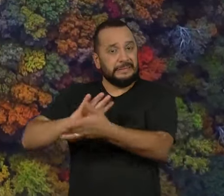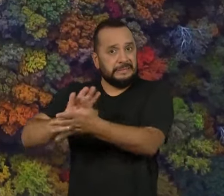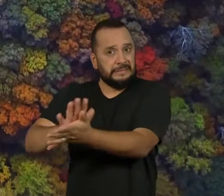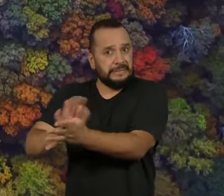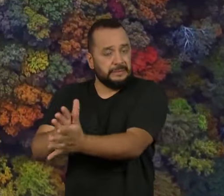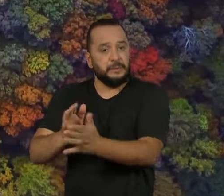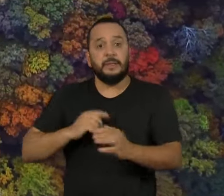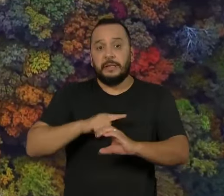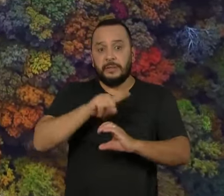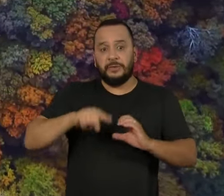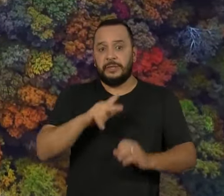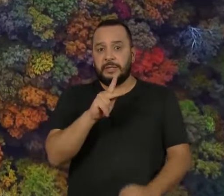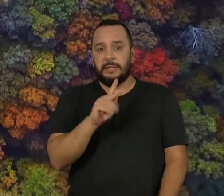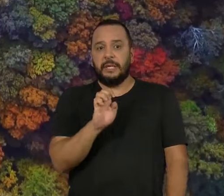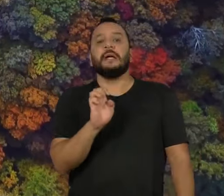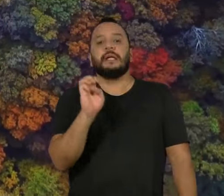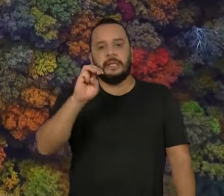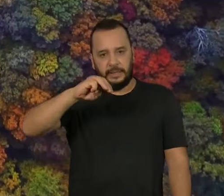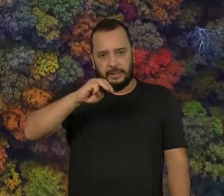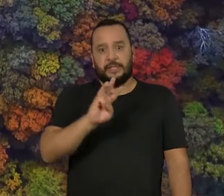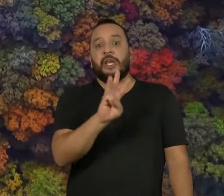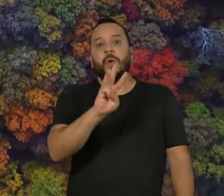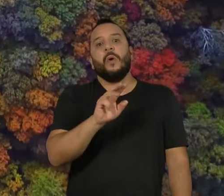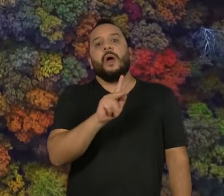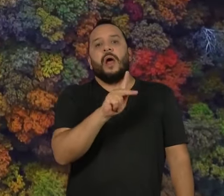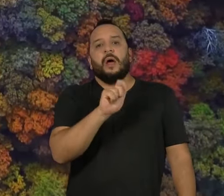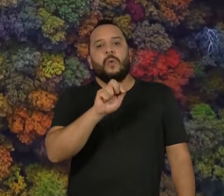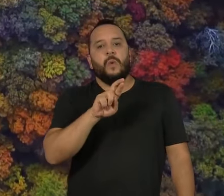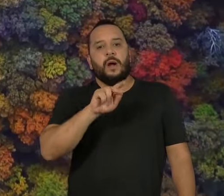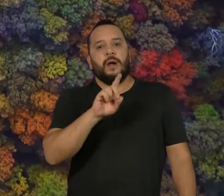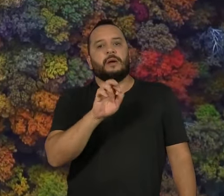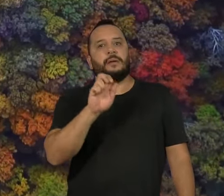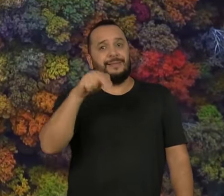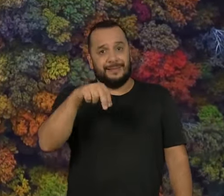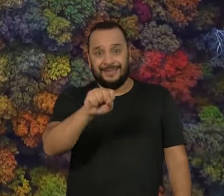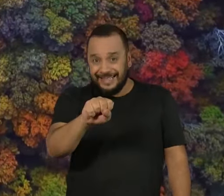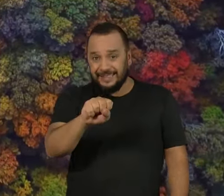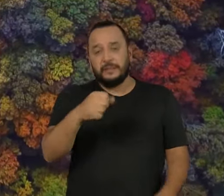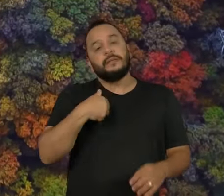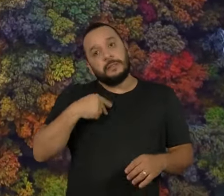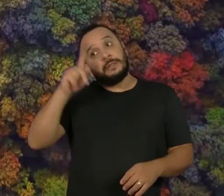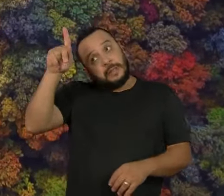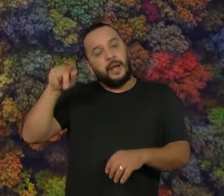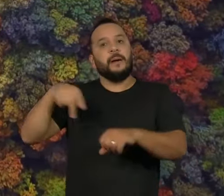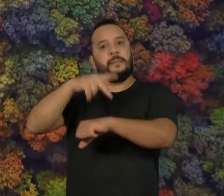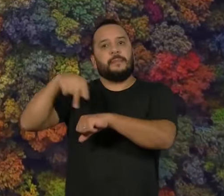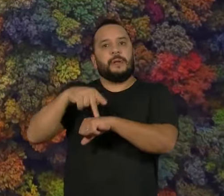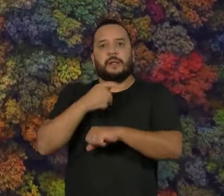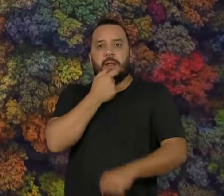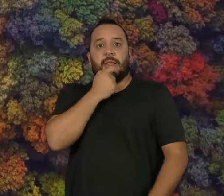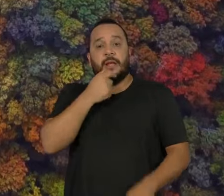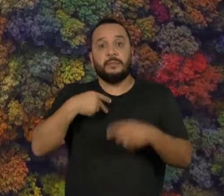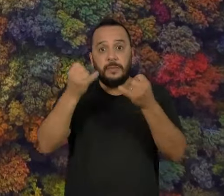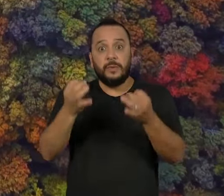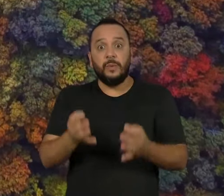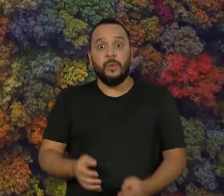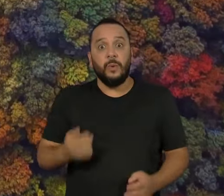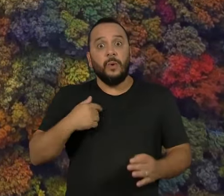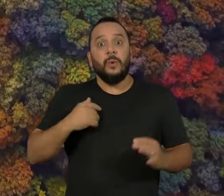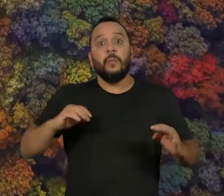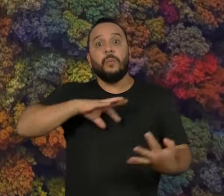Cientistas do Kew Gardens, Jardim Botânico da Inglaterra, calculam que existem em todo o planeta cerca de 450